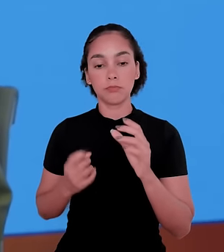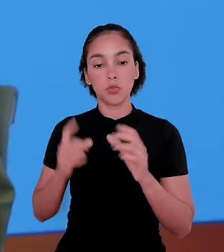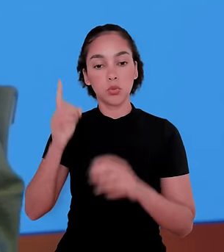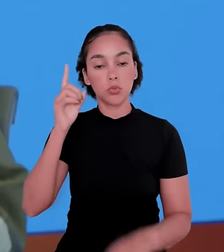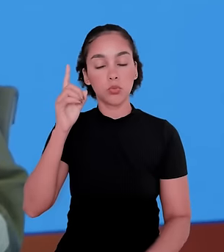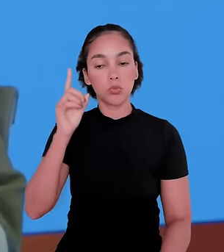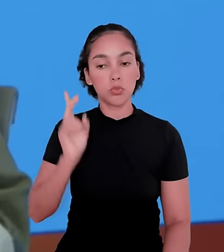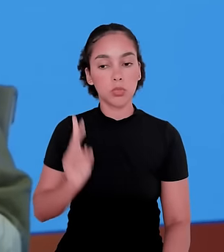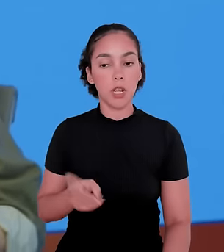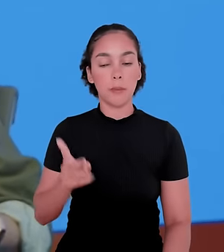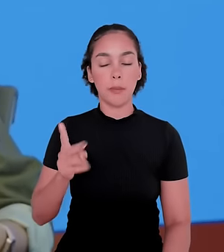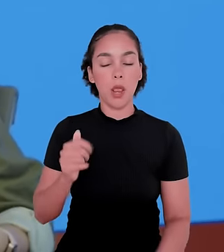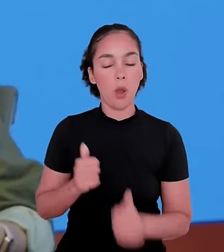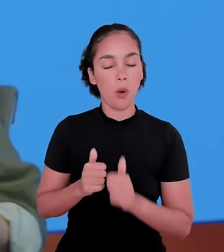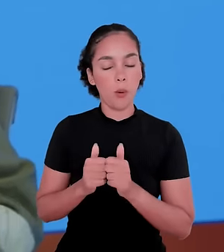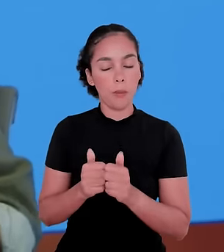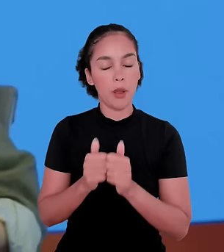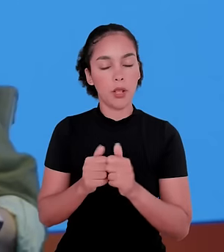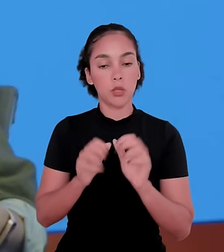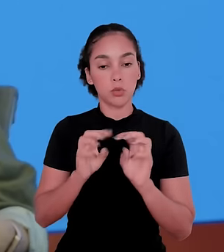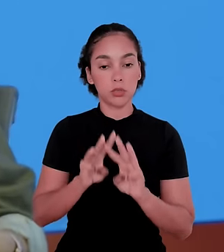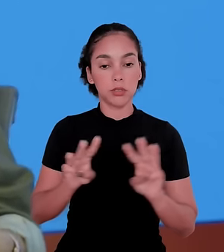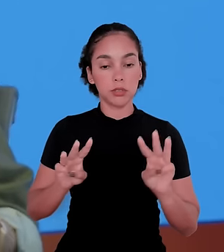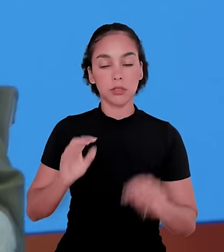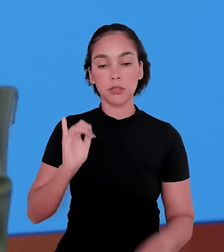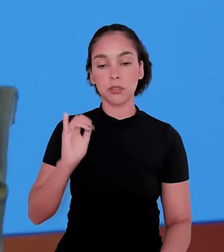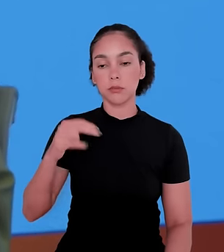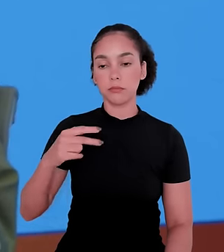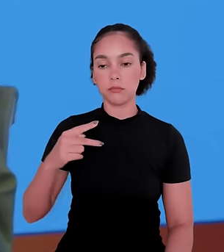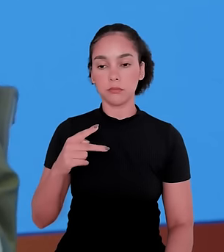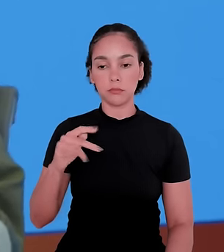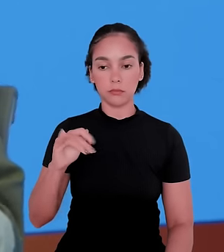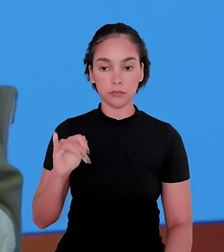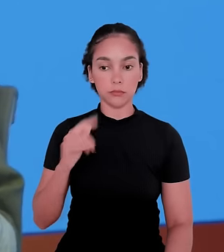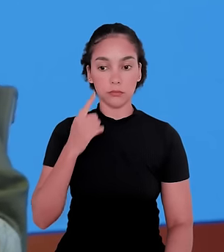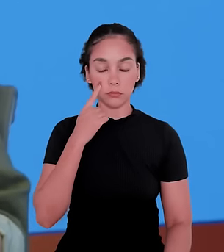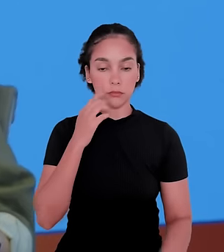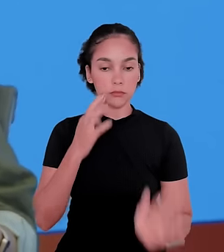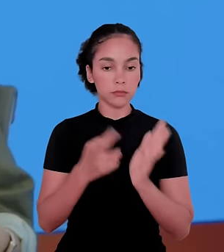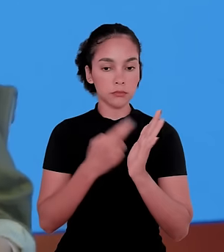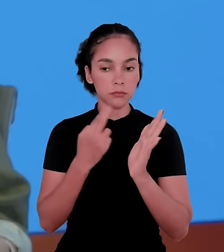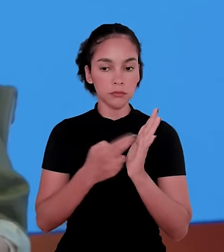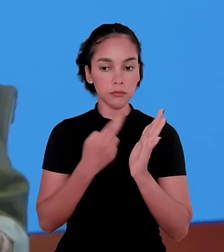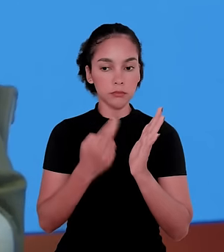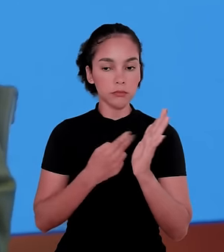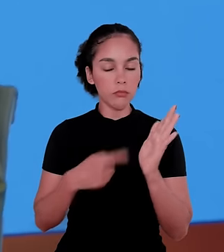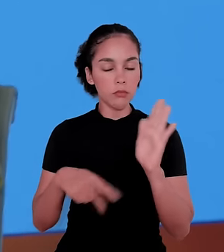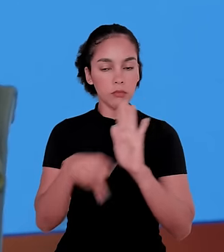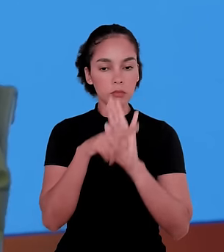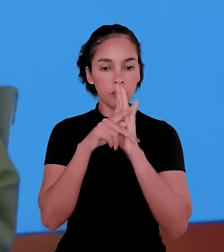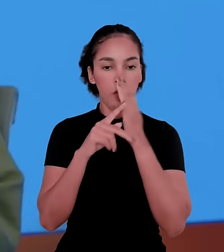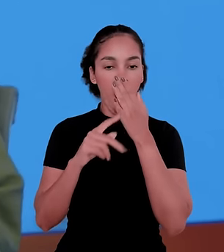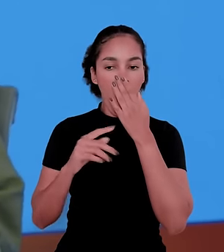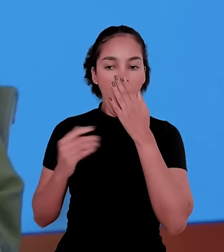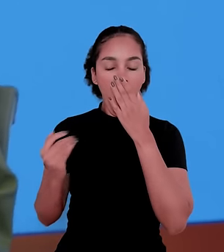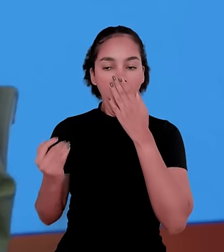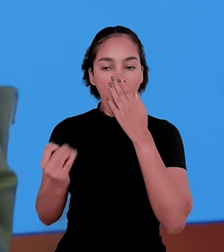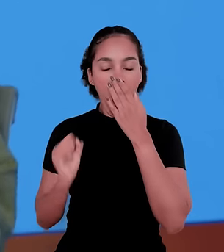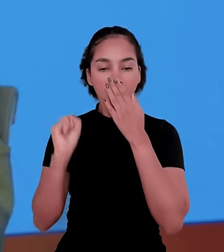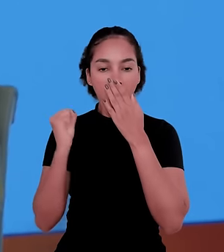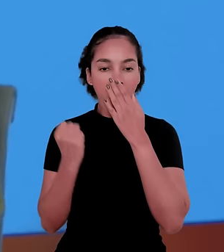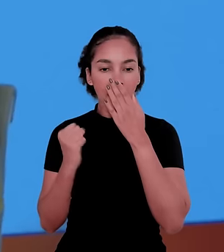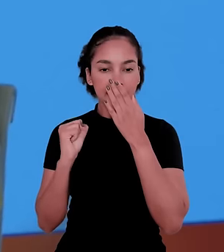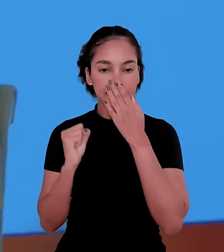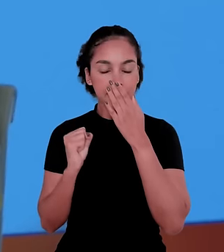rotina de acompanhar no site do INPI através da revista de propriedade Industrial que é onde o INPI